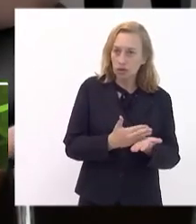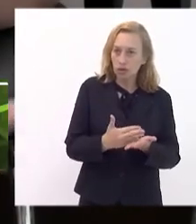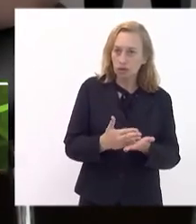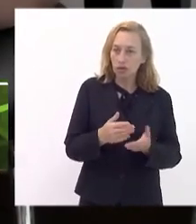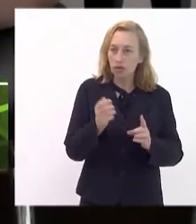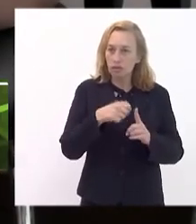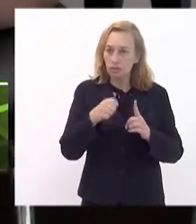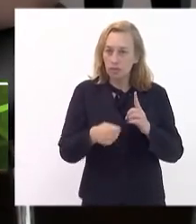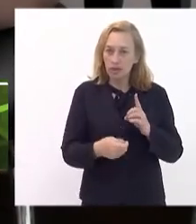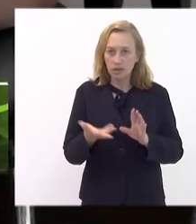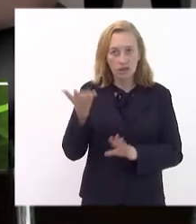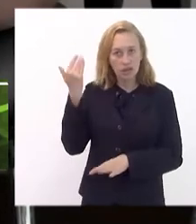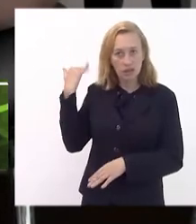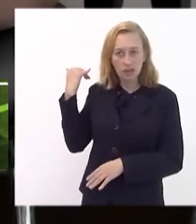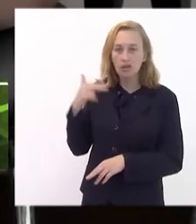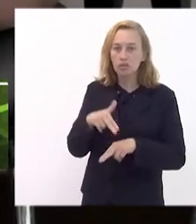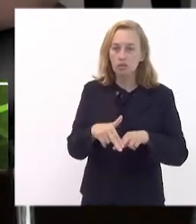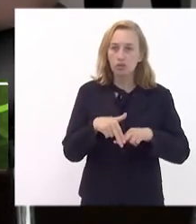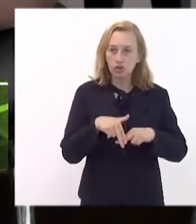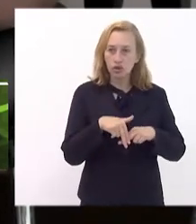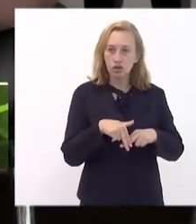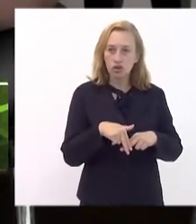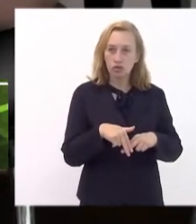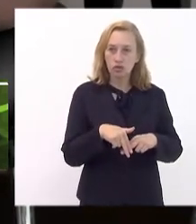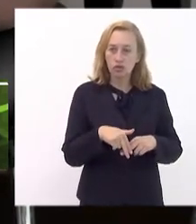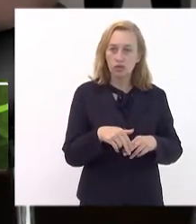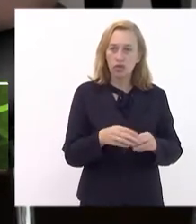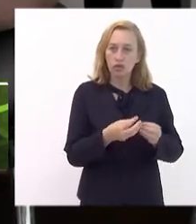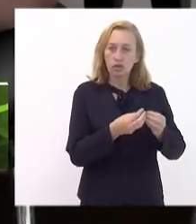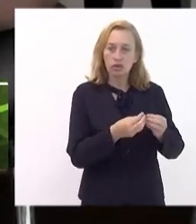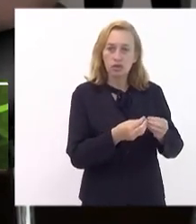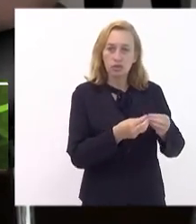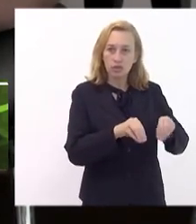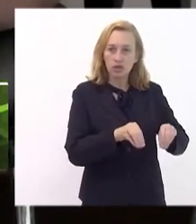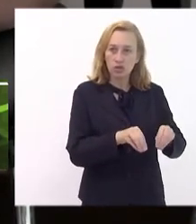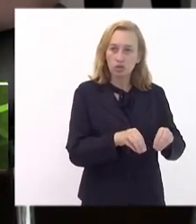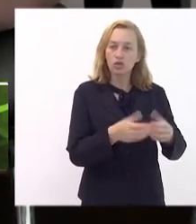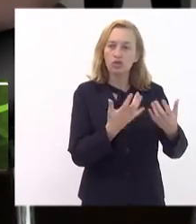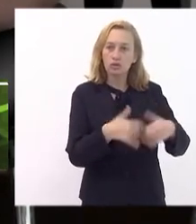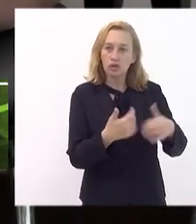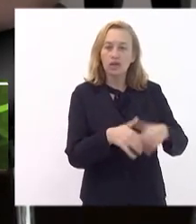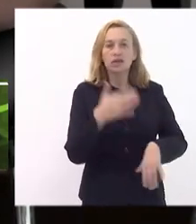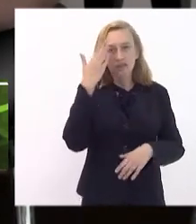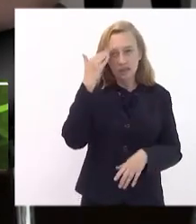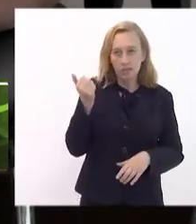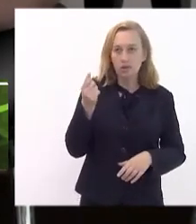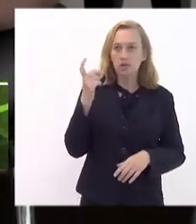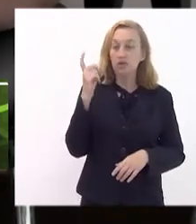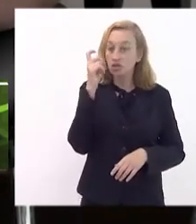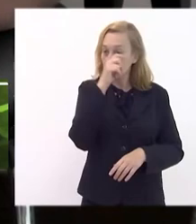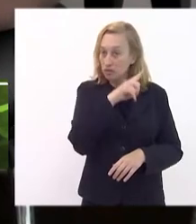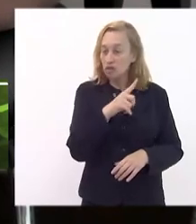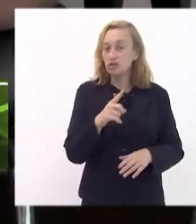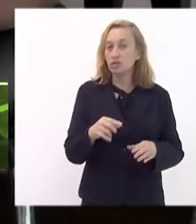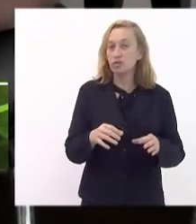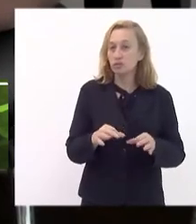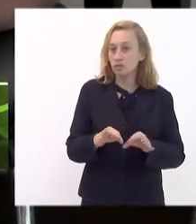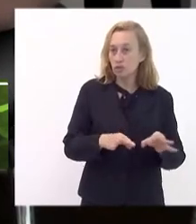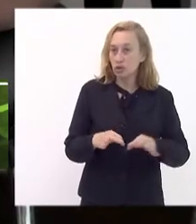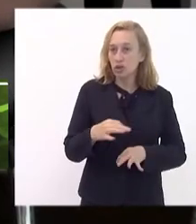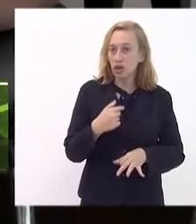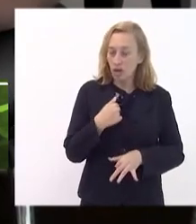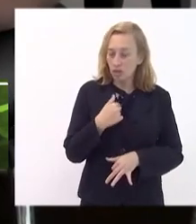meses atrás, por conta até da tragédia. A gente já sabia que ia ser um projeto muito difícil. Até eu